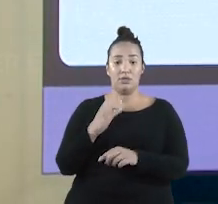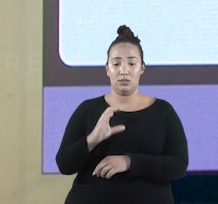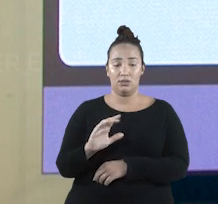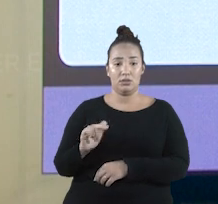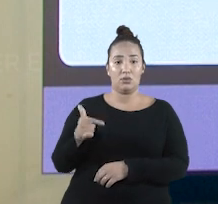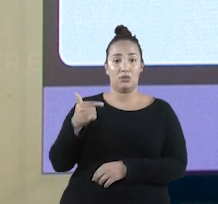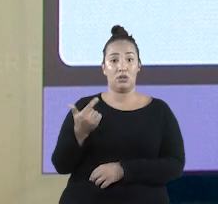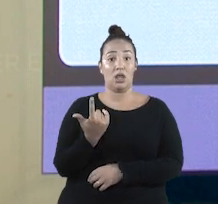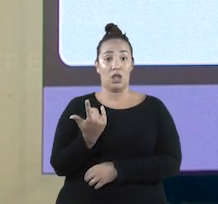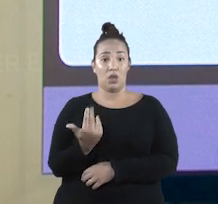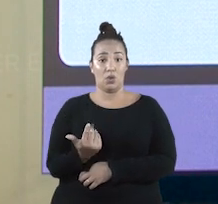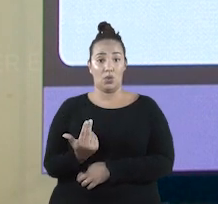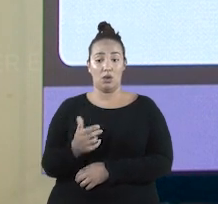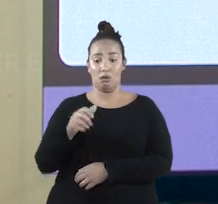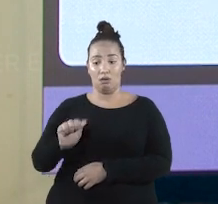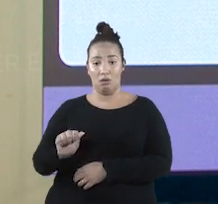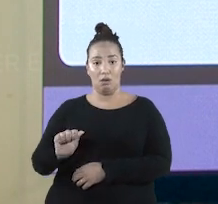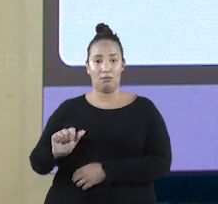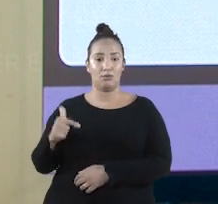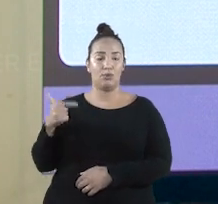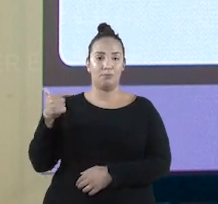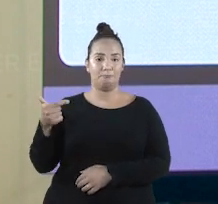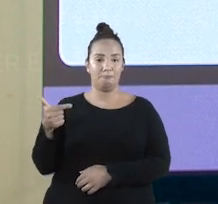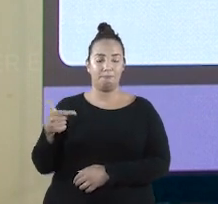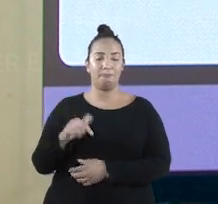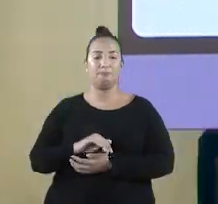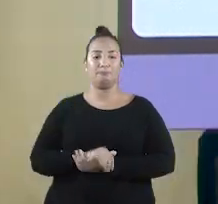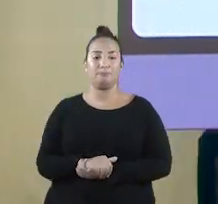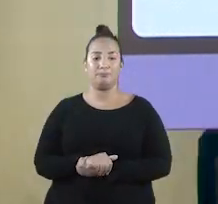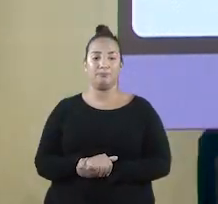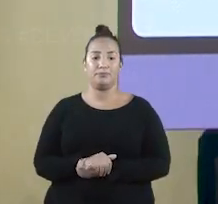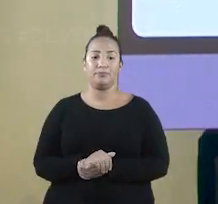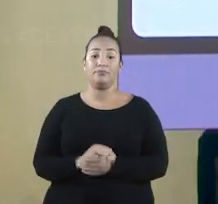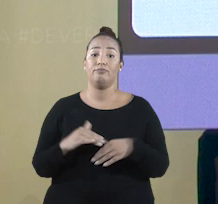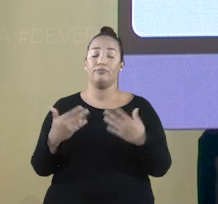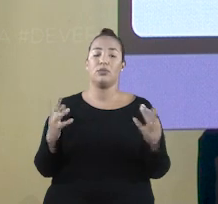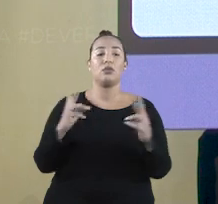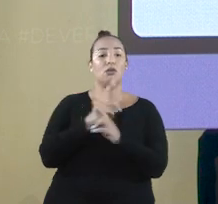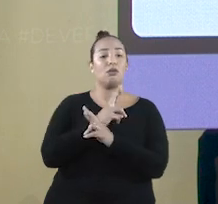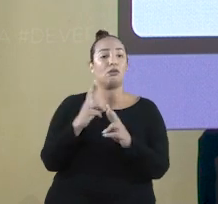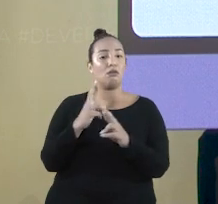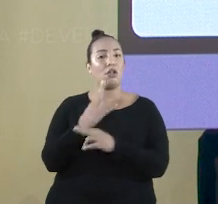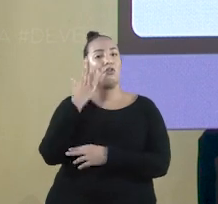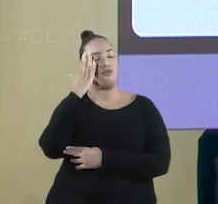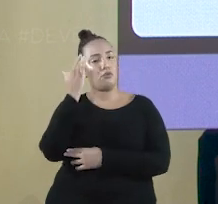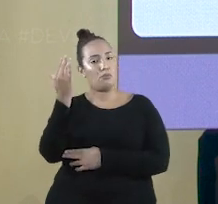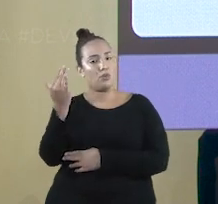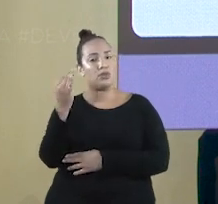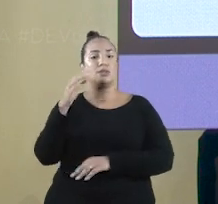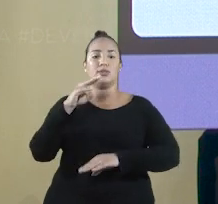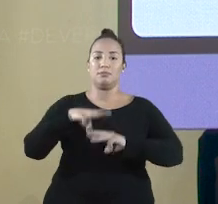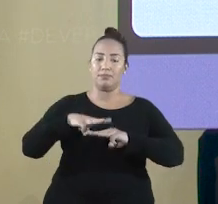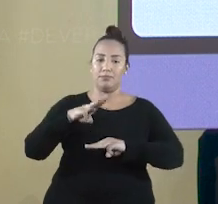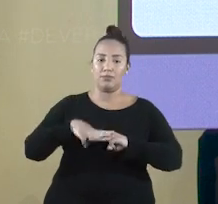ao quadrado é igual a A ao quadrado. Essa relação métrica é muito famosa